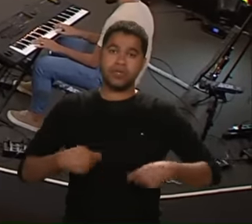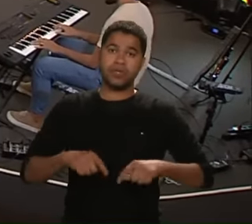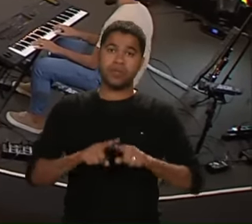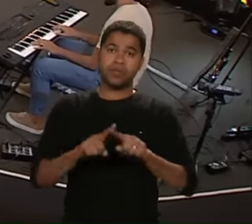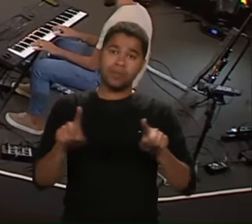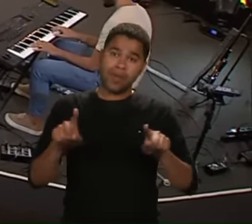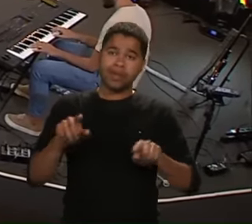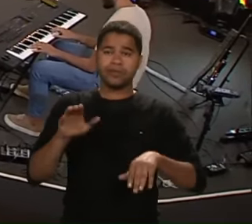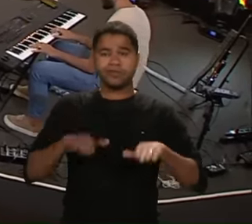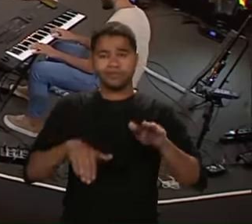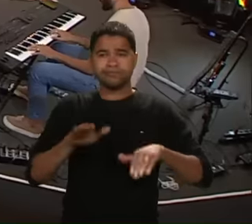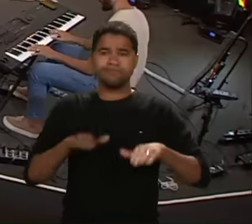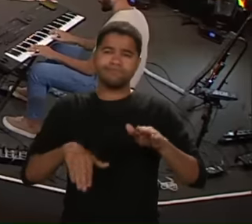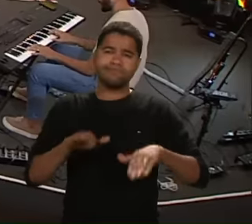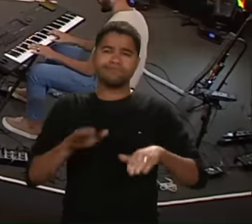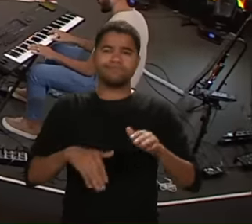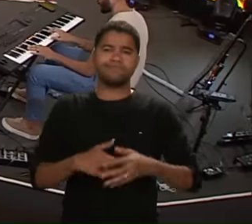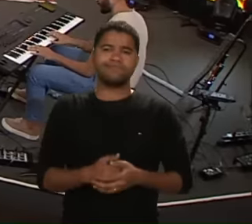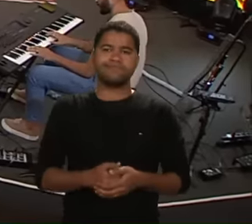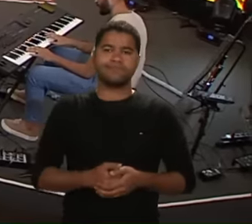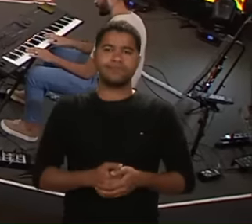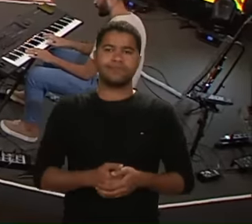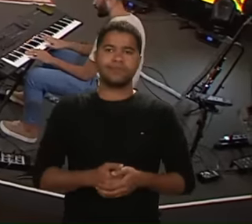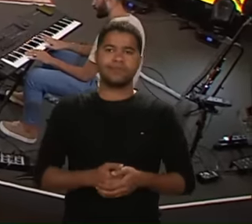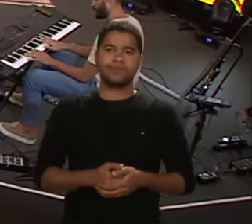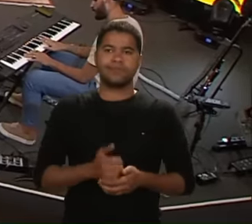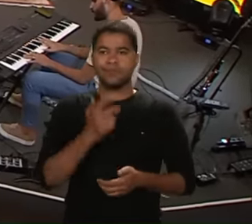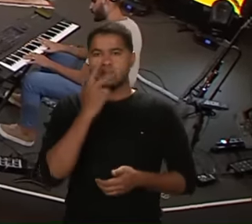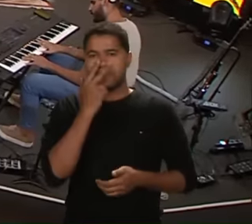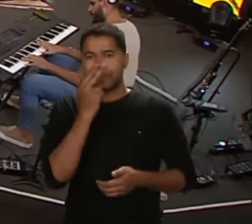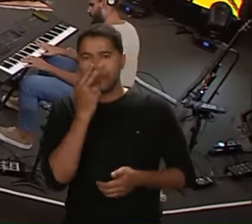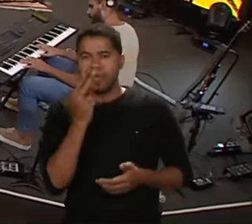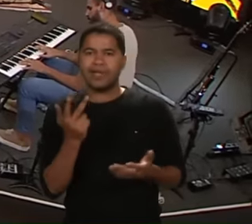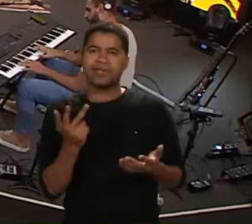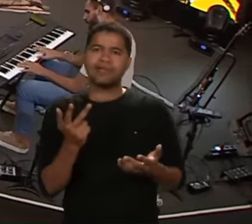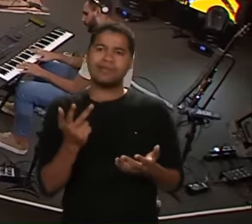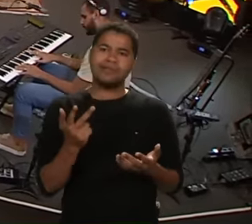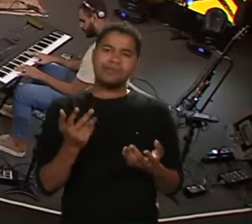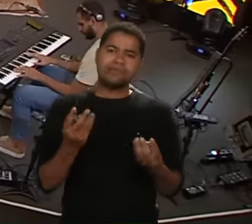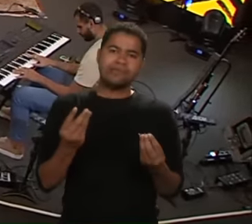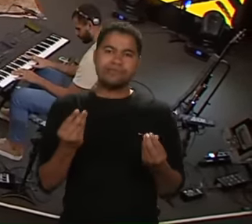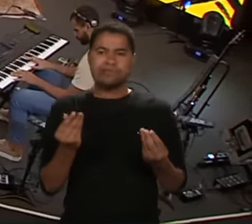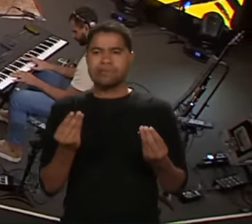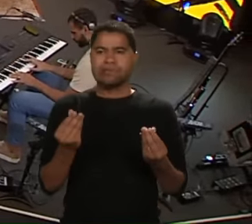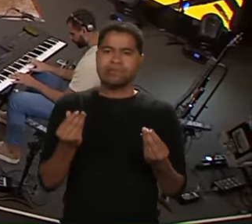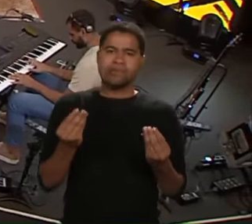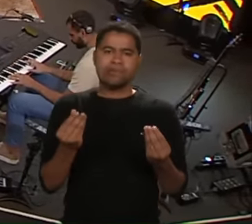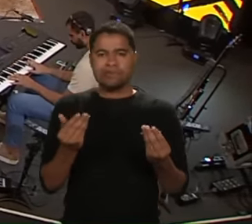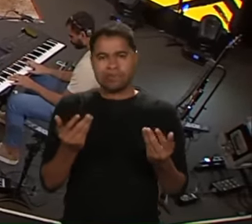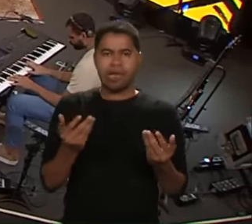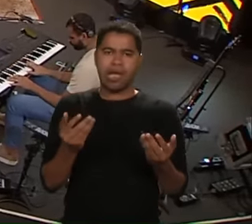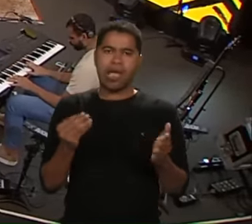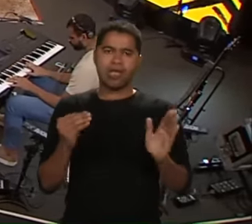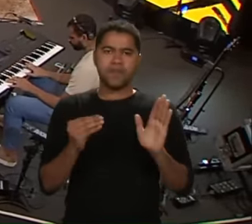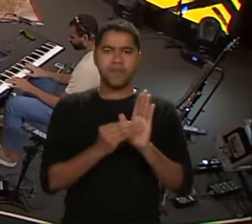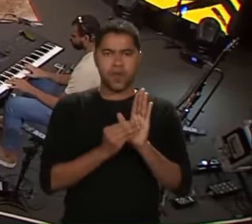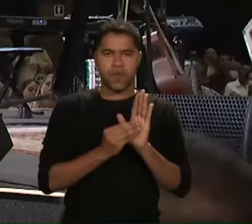Mas muitas vezes é aquela moedinha, é da viúva, que coloca